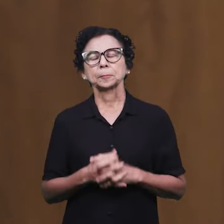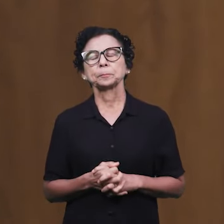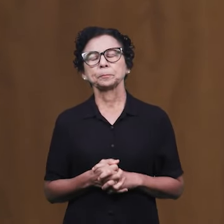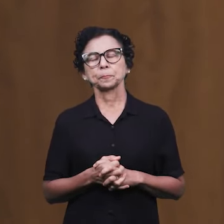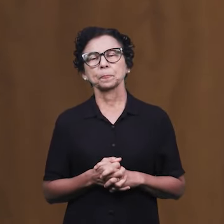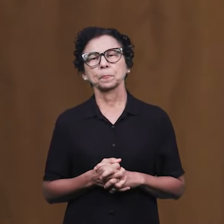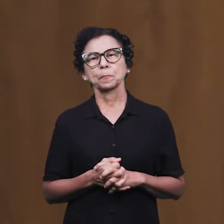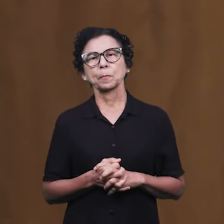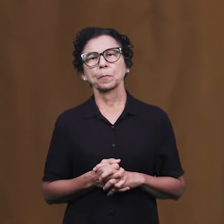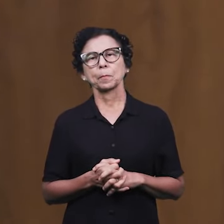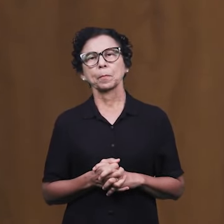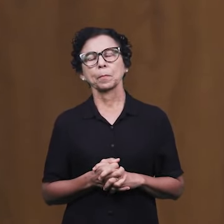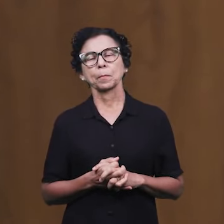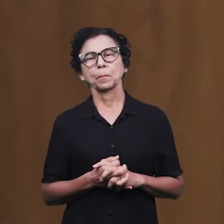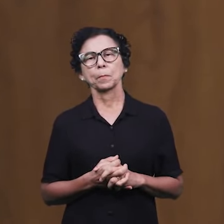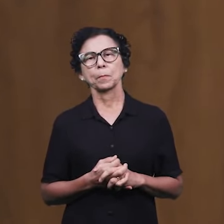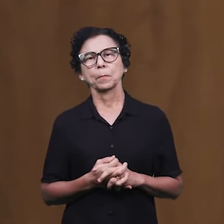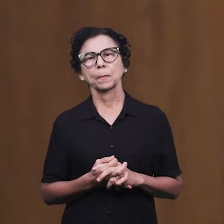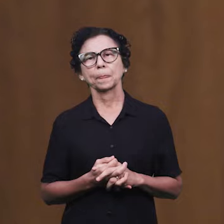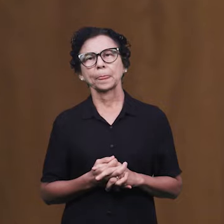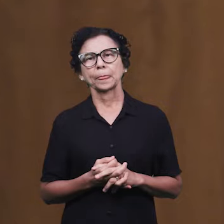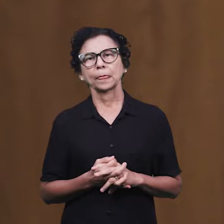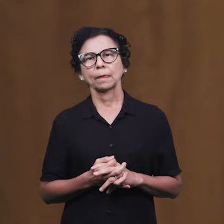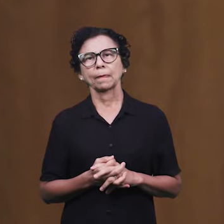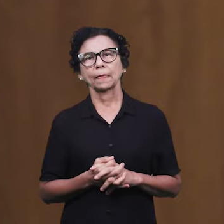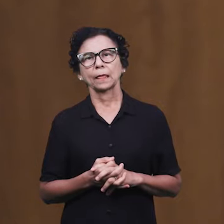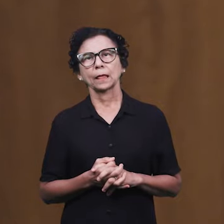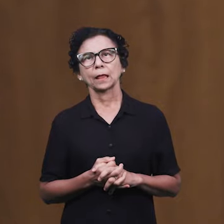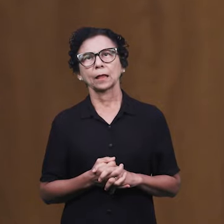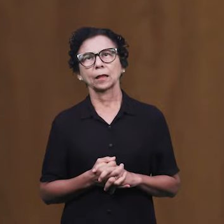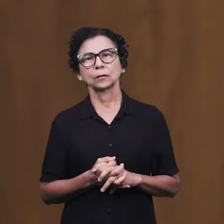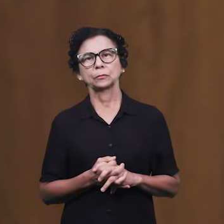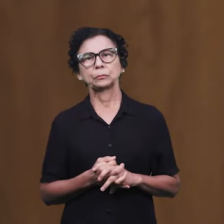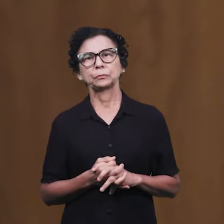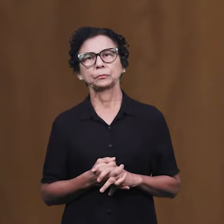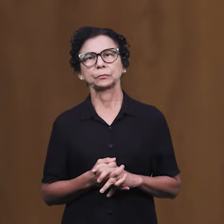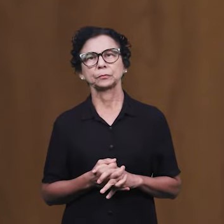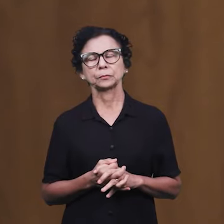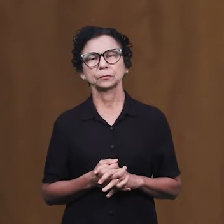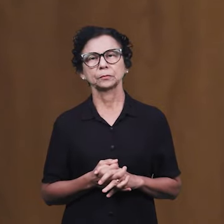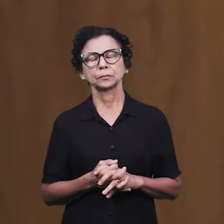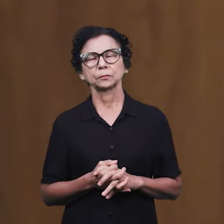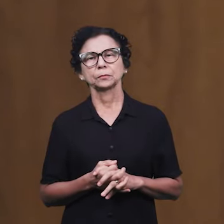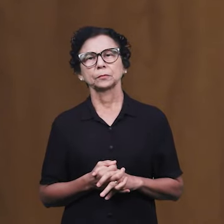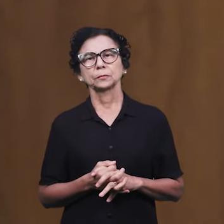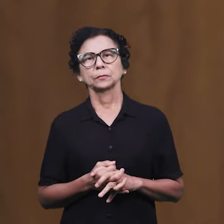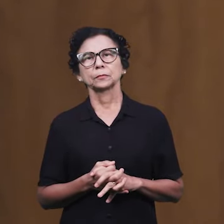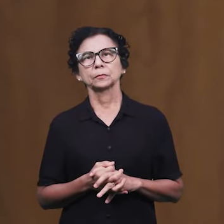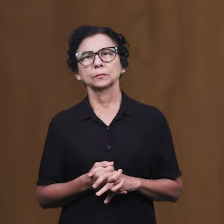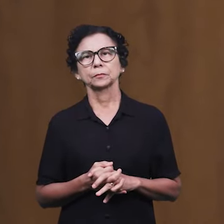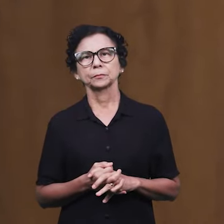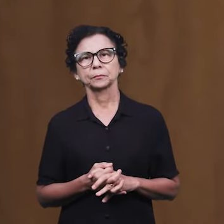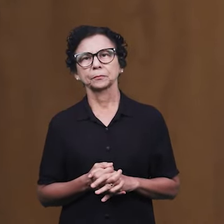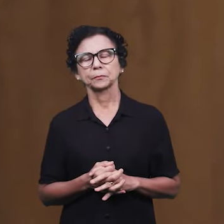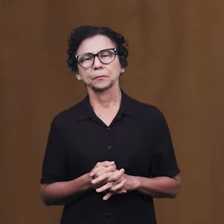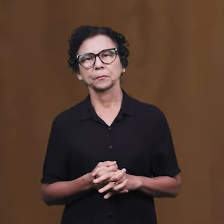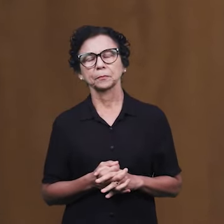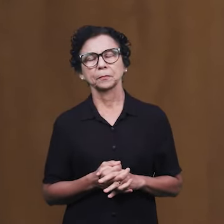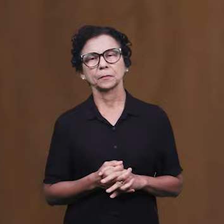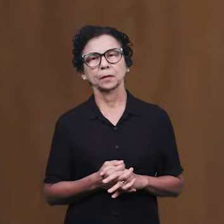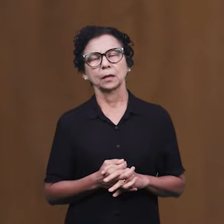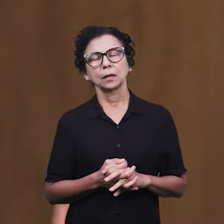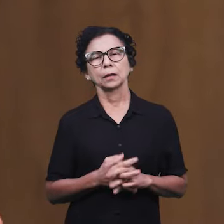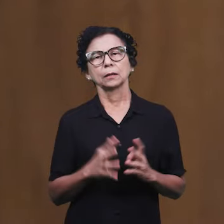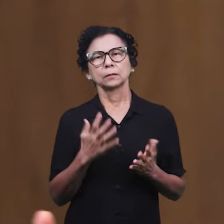isso? Significa que é uma complexidade que ela não pode ser reduzida. Então, aquilo